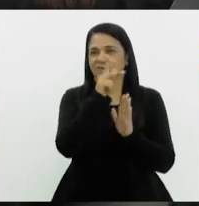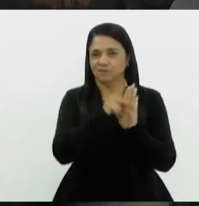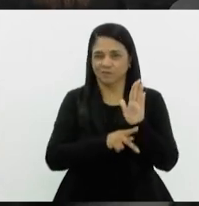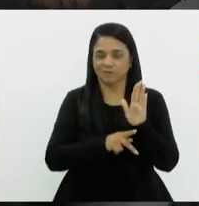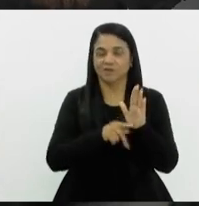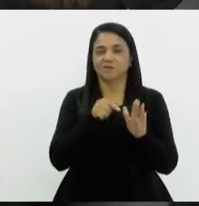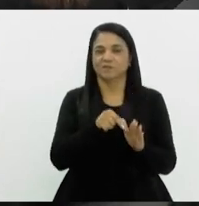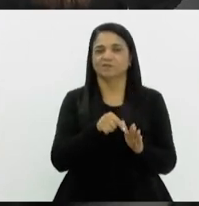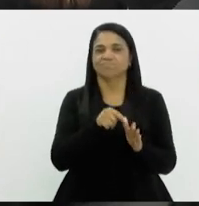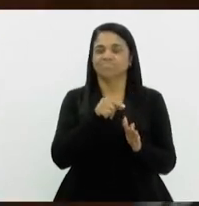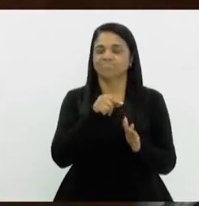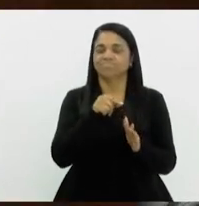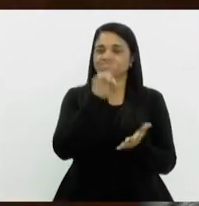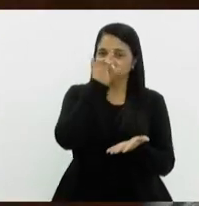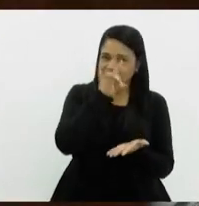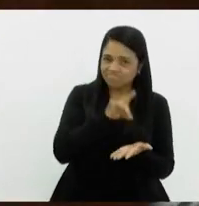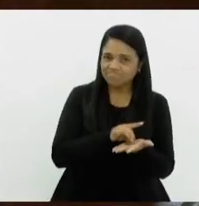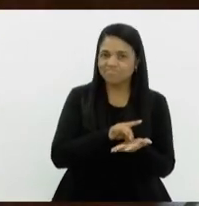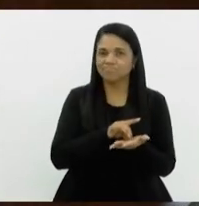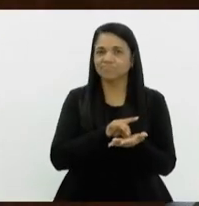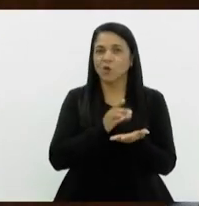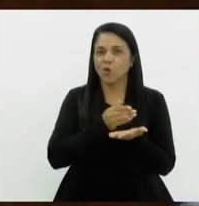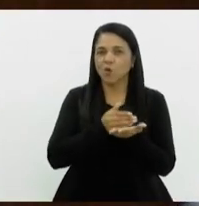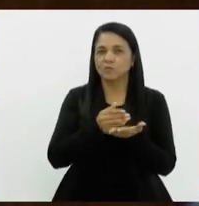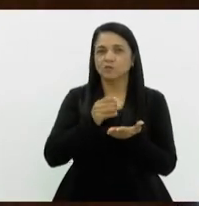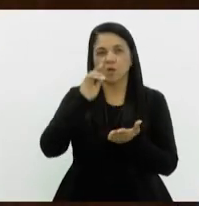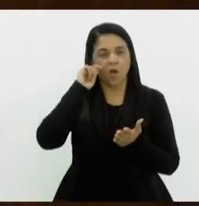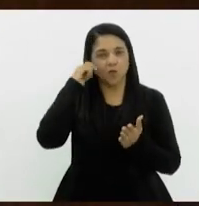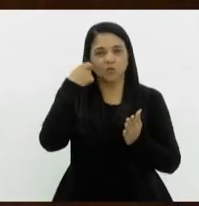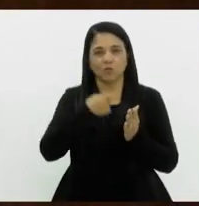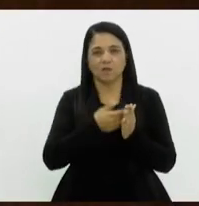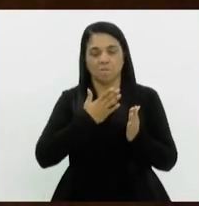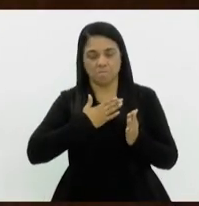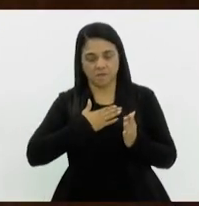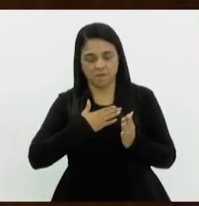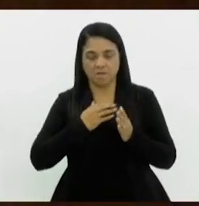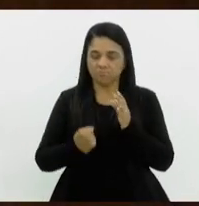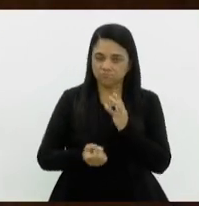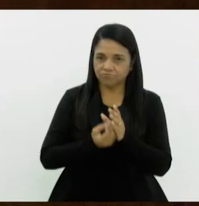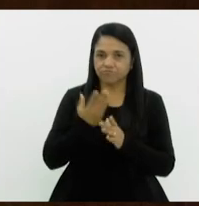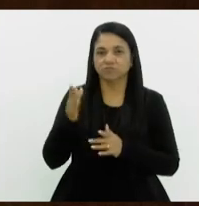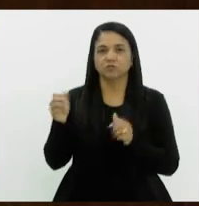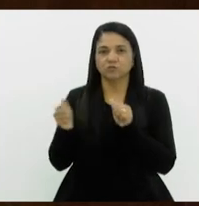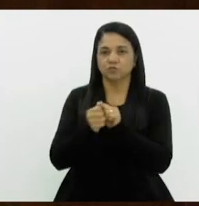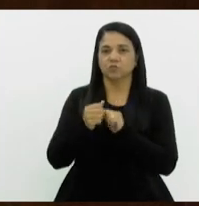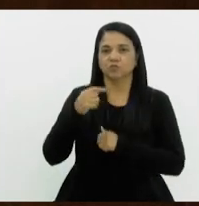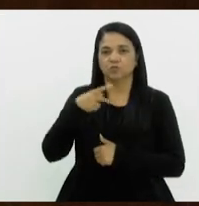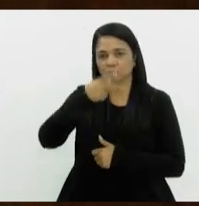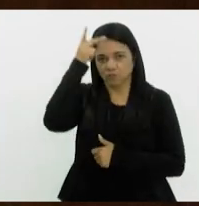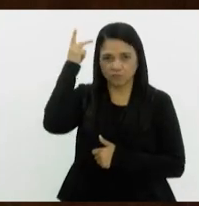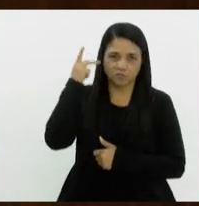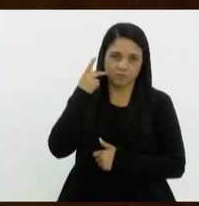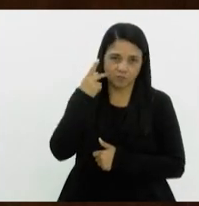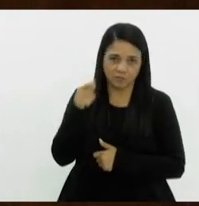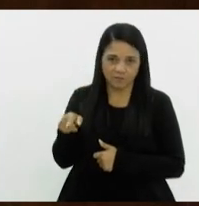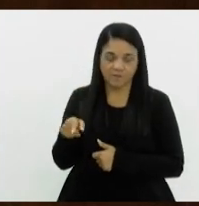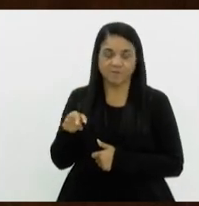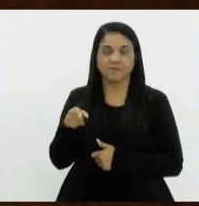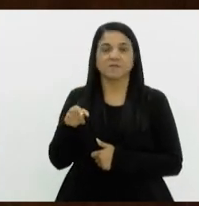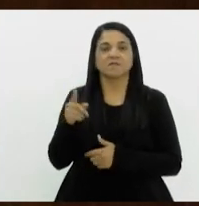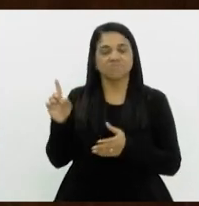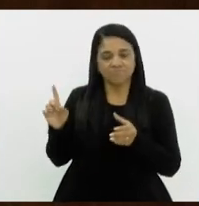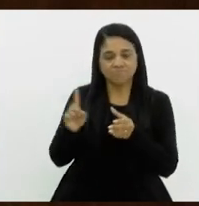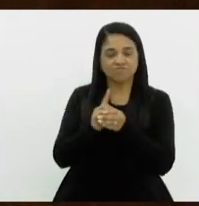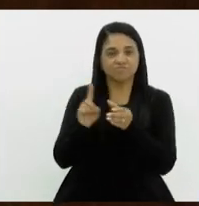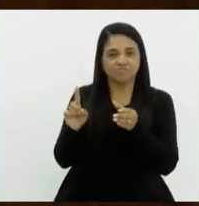Esse projeto originalmente começou com a autoria minha, do deputado Luiz Paulo. Nós facultamos aos colegas a coautoria